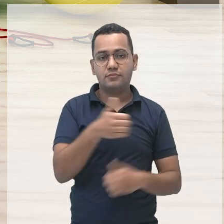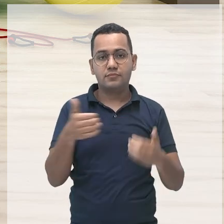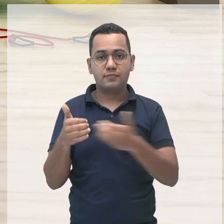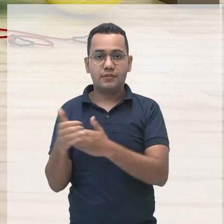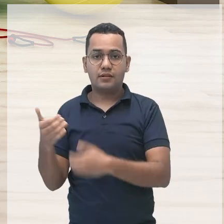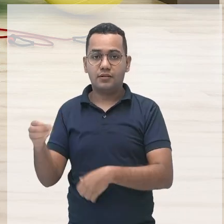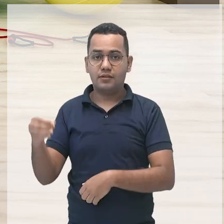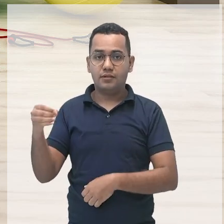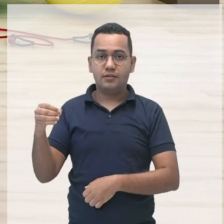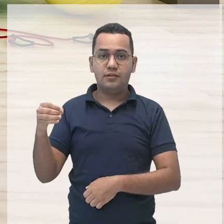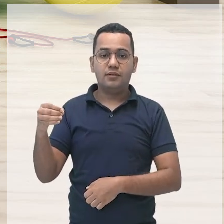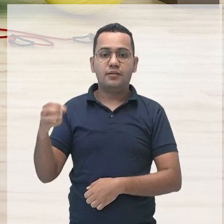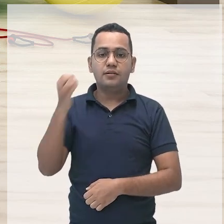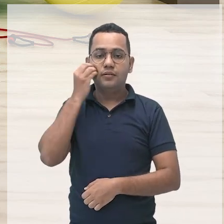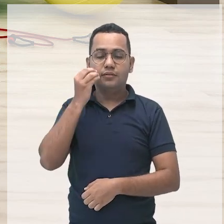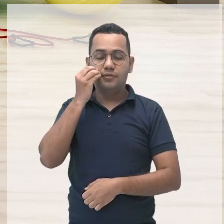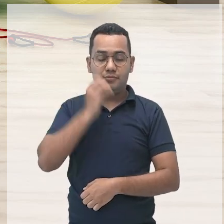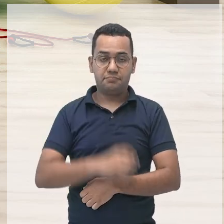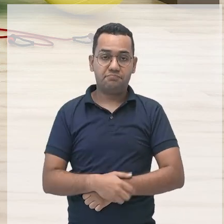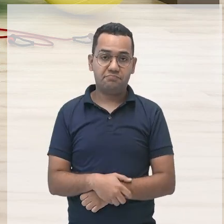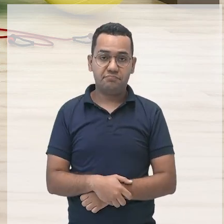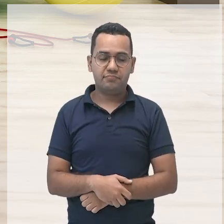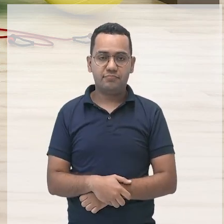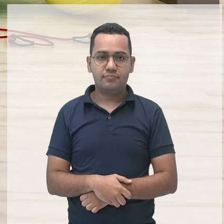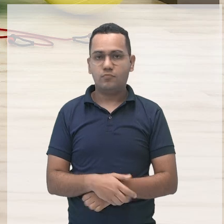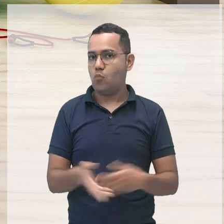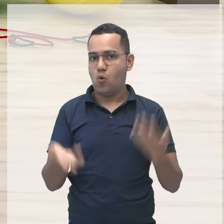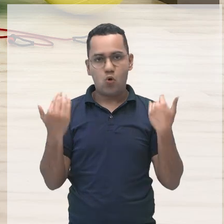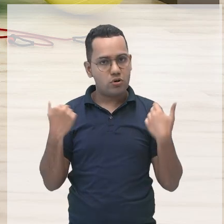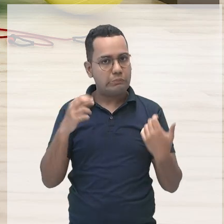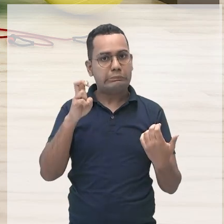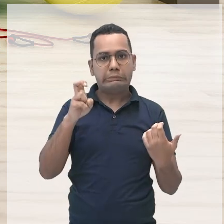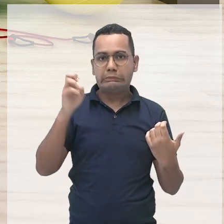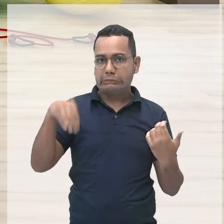5. Vamos lá, mais 5. 6,